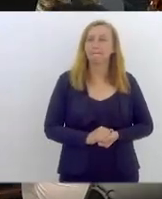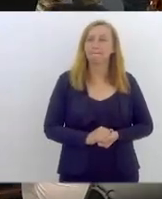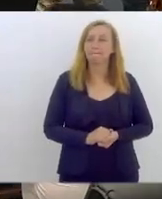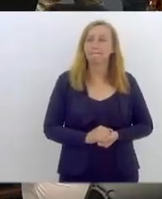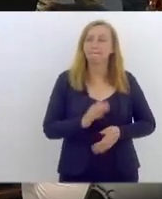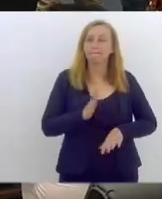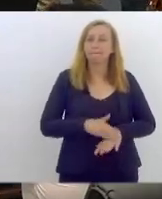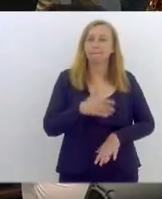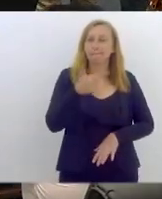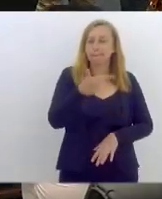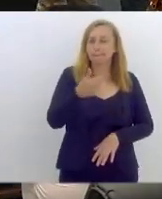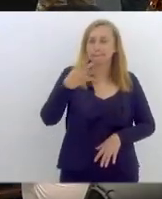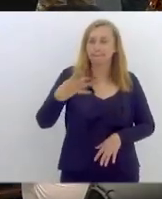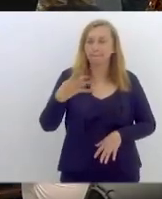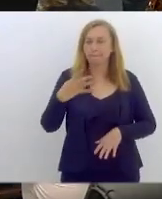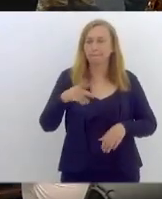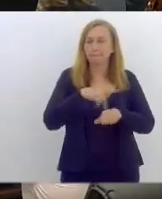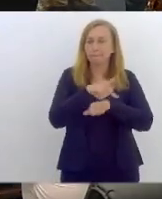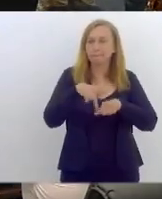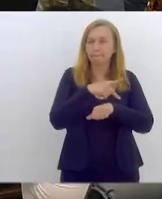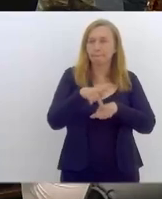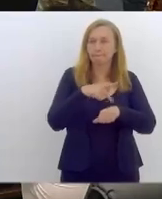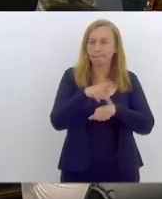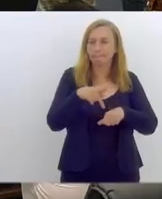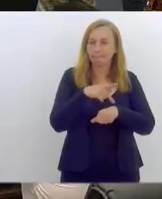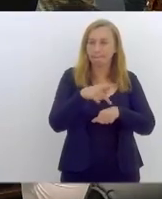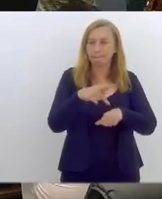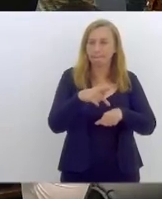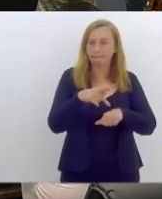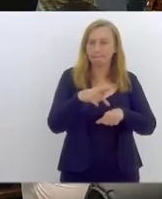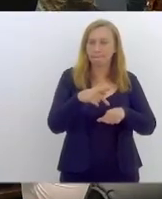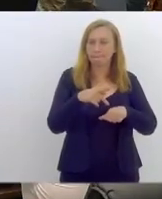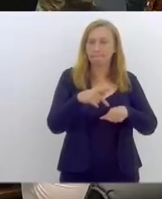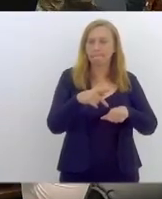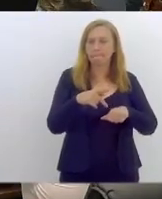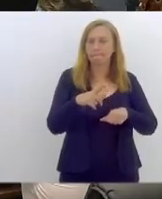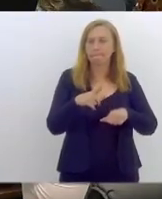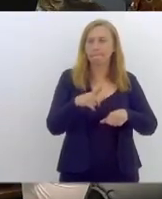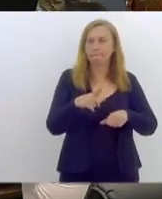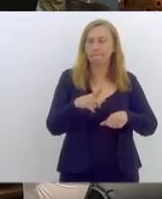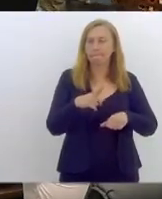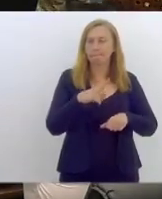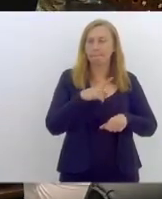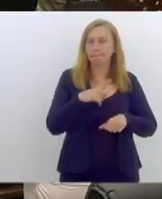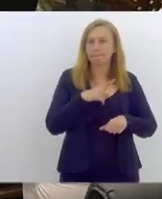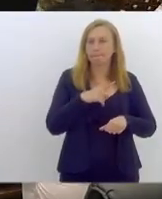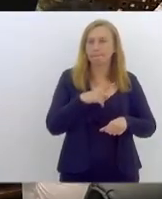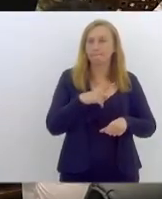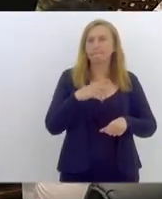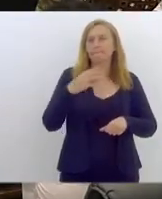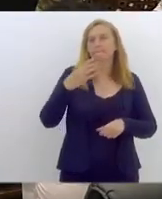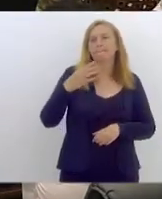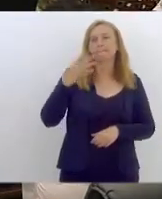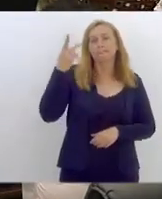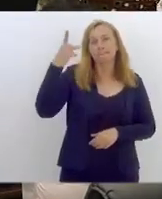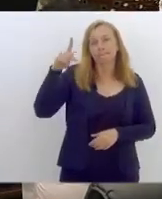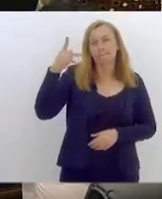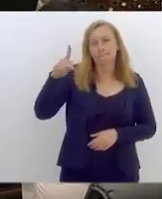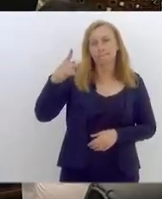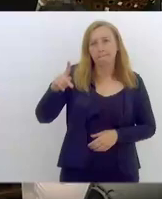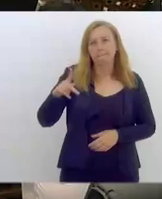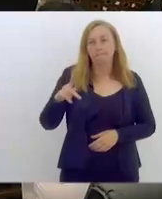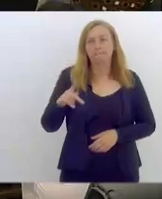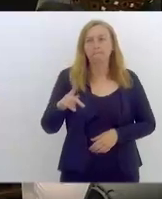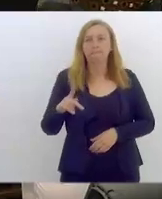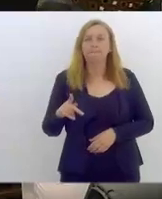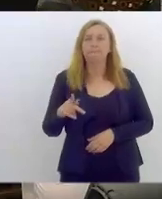de 24 países, a fundação abriu escritório regional no Brasil e Paraguai em 2003, em São